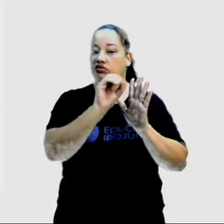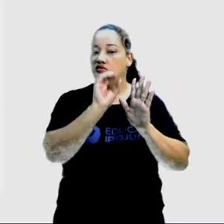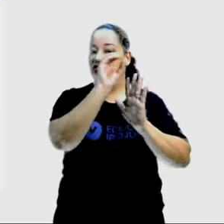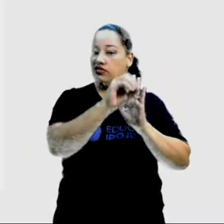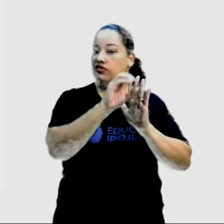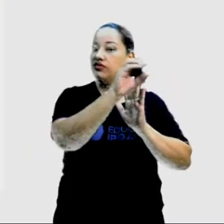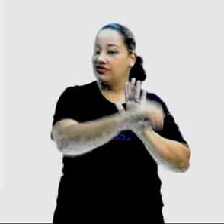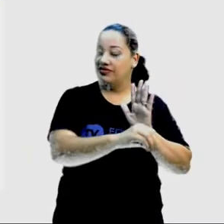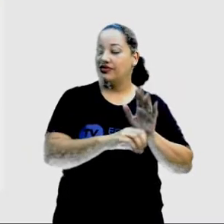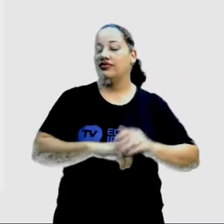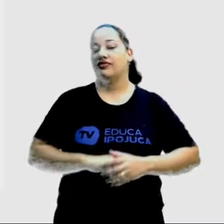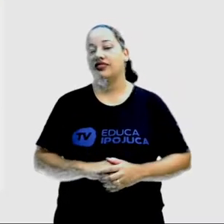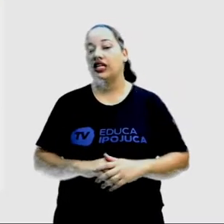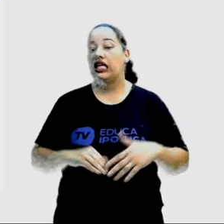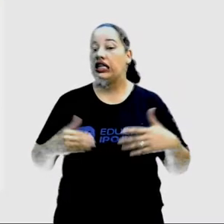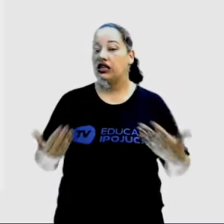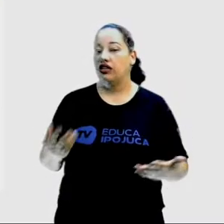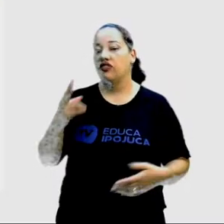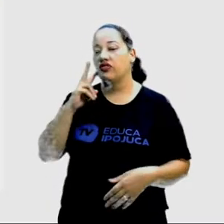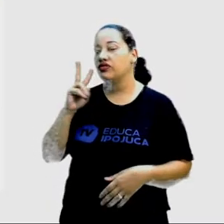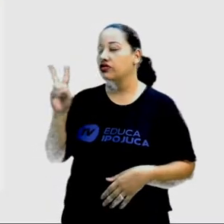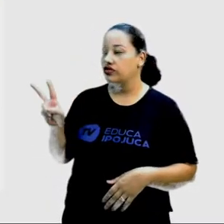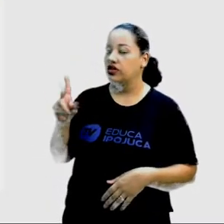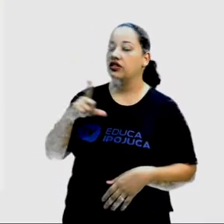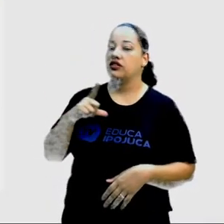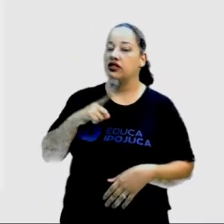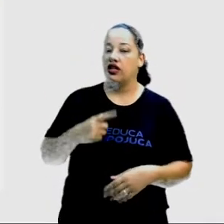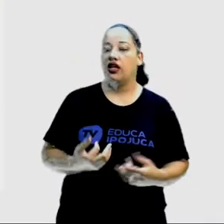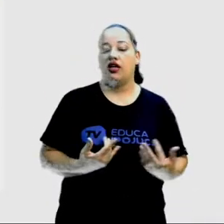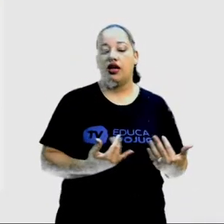anteriormente. Aí, né, a questão da plantação, o